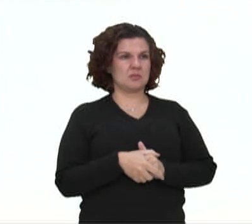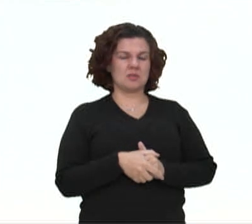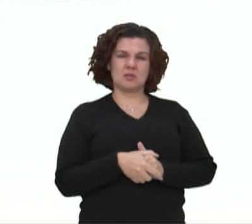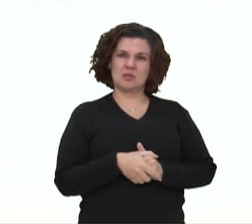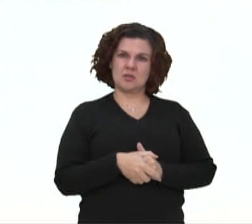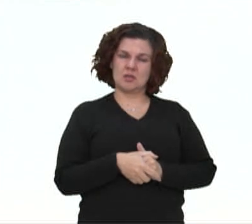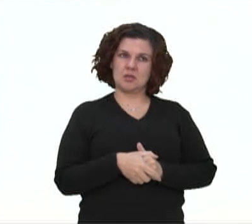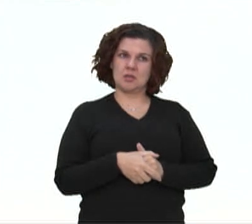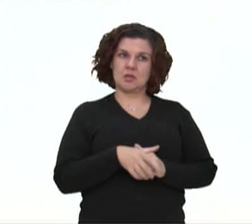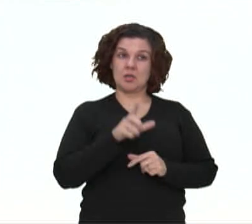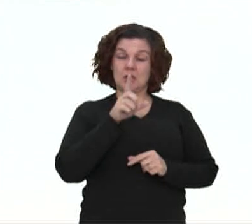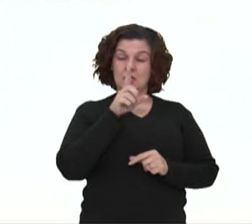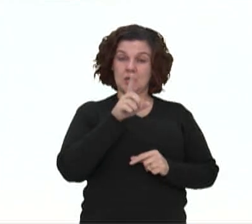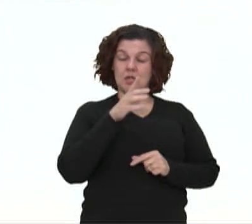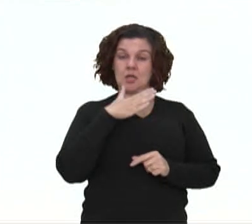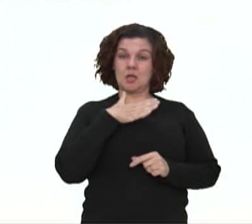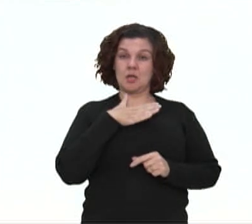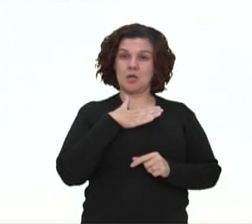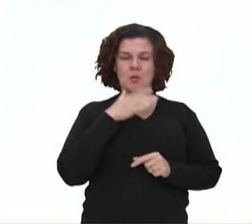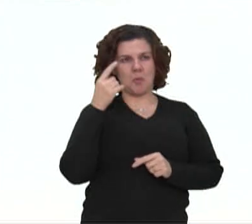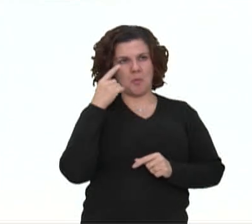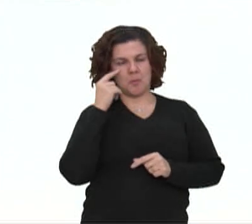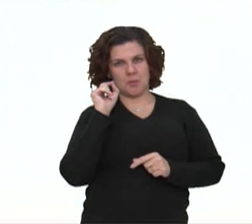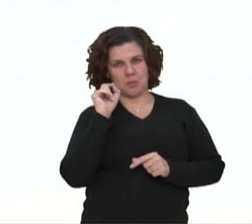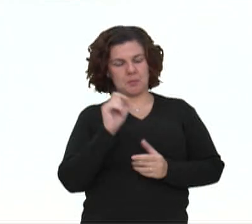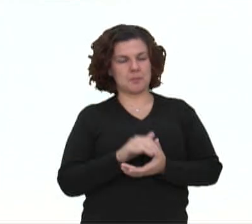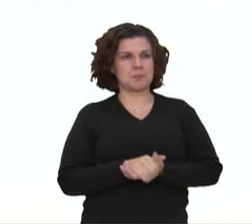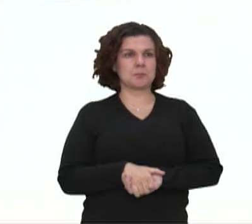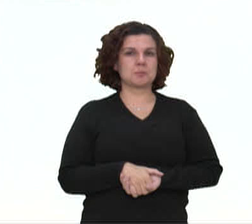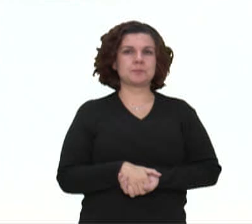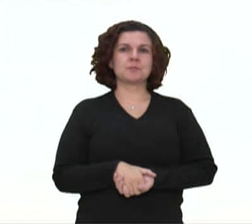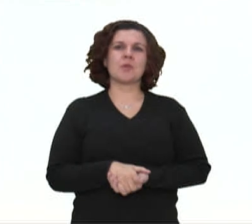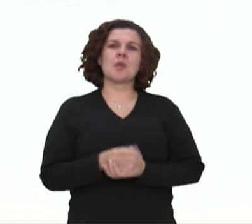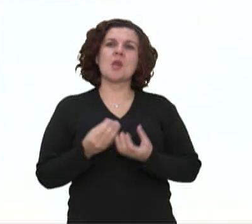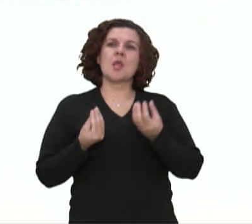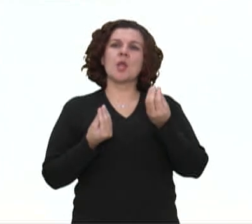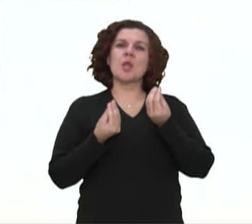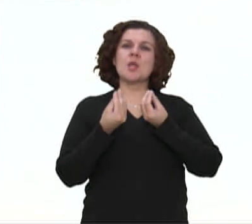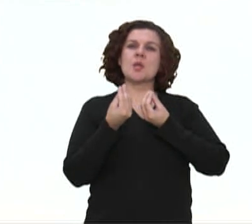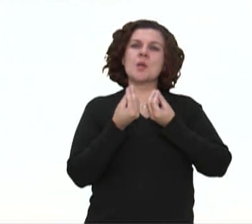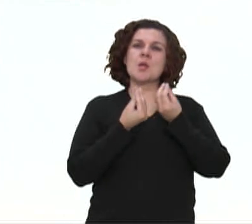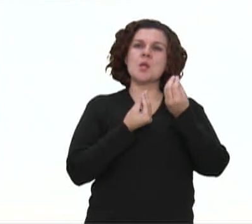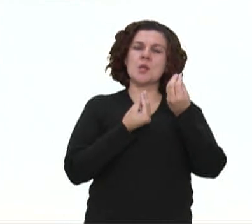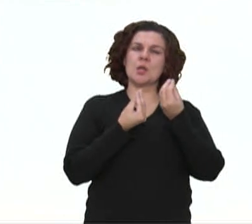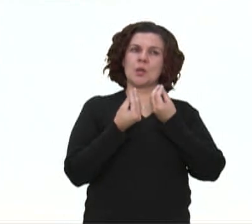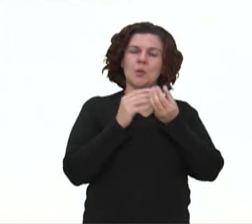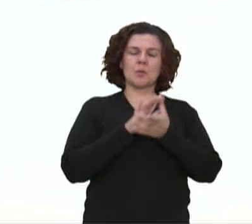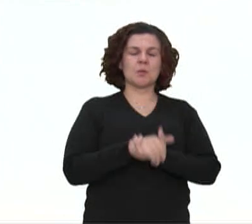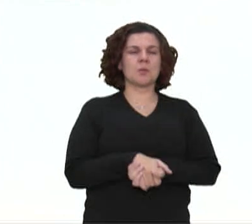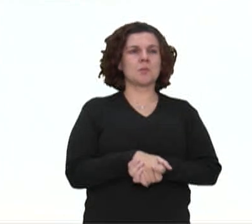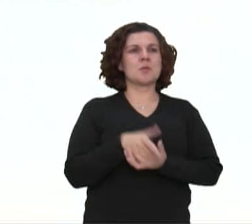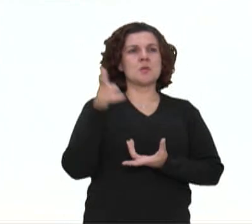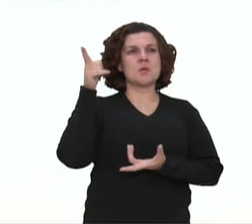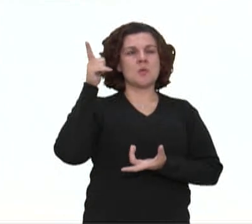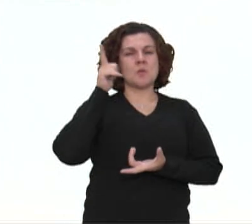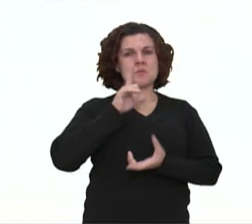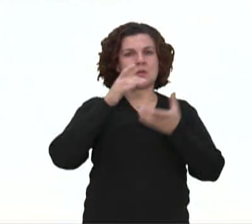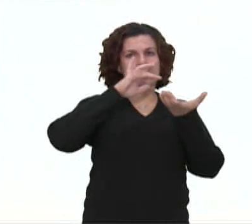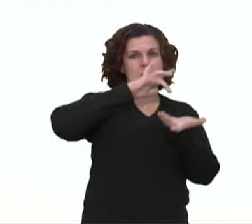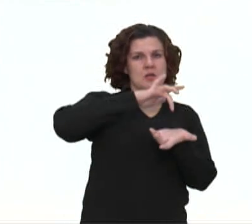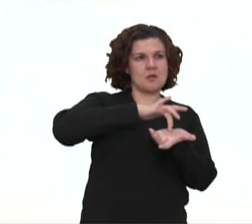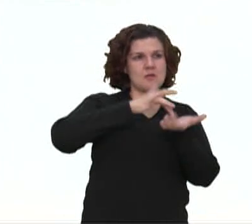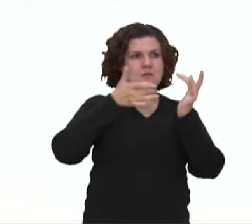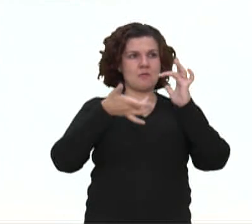E eu coloquei esse globo para você pensar um pouquinho. Como a gente fala de globalização, se